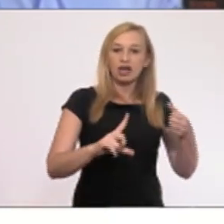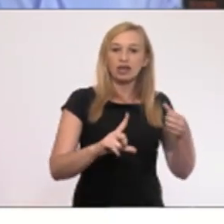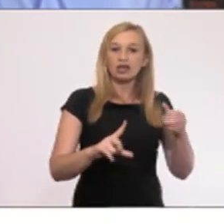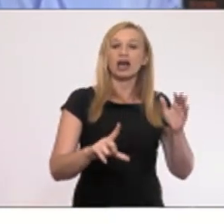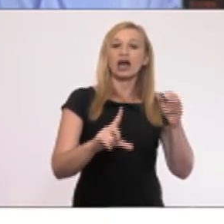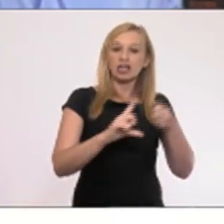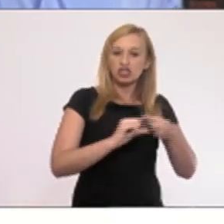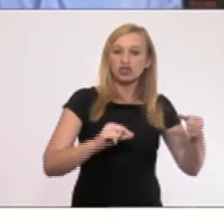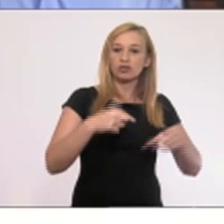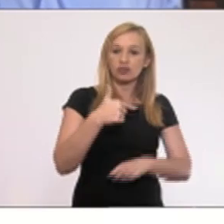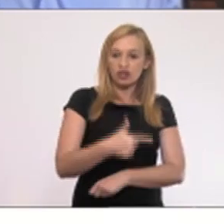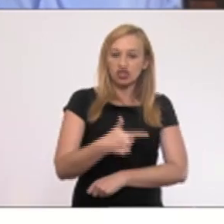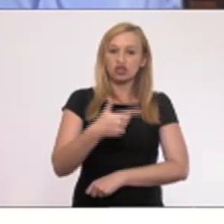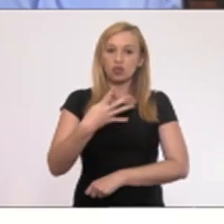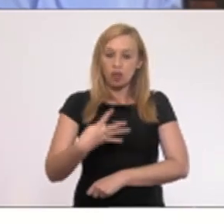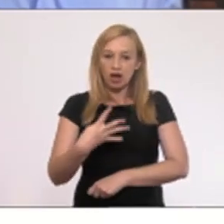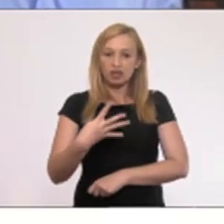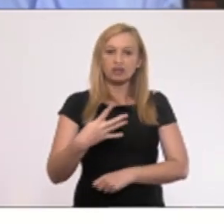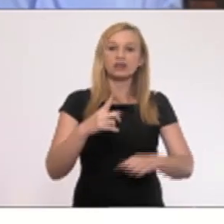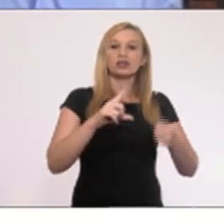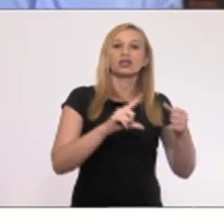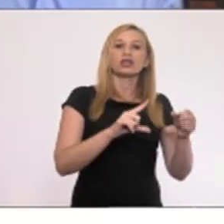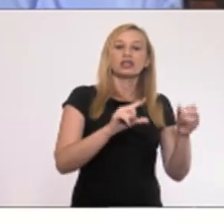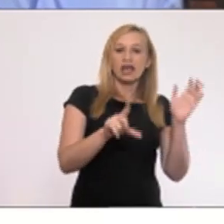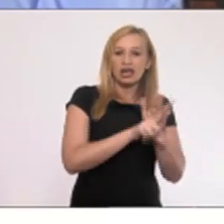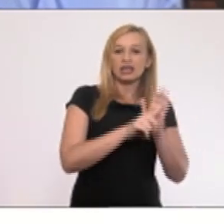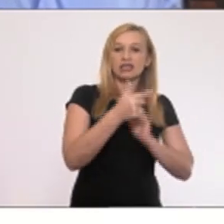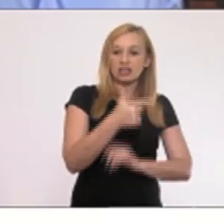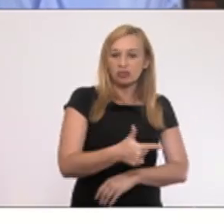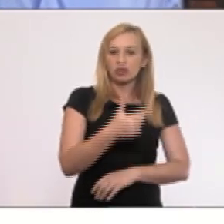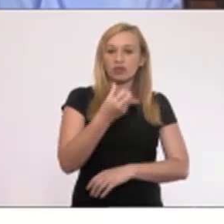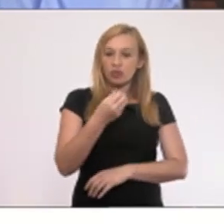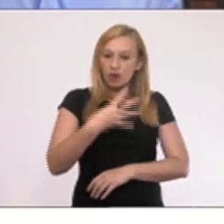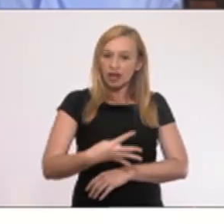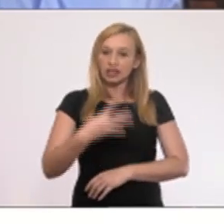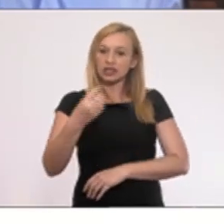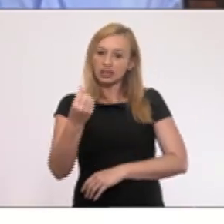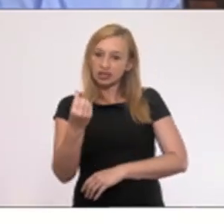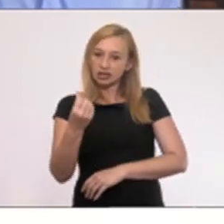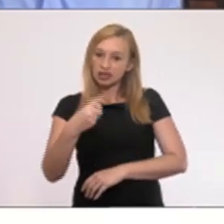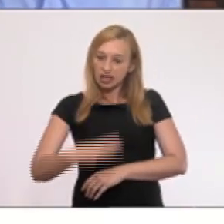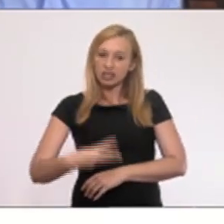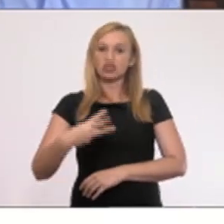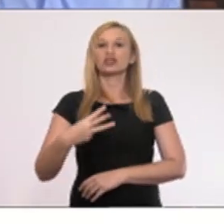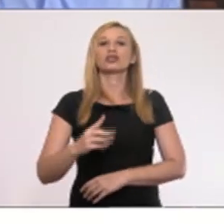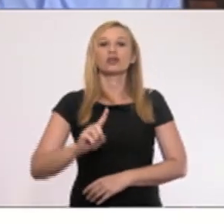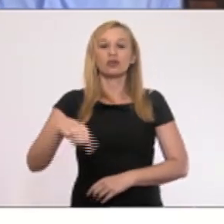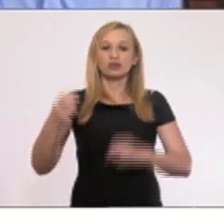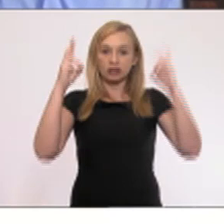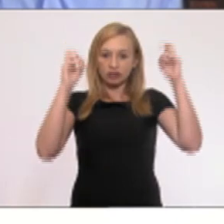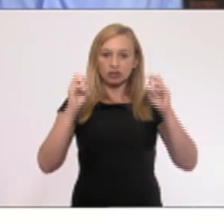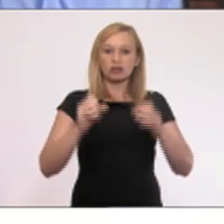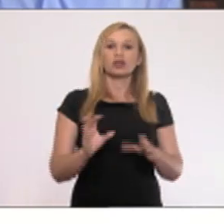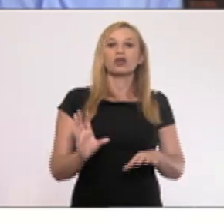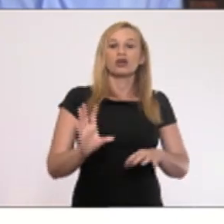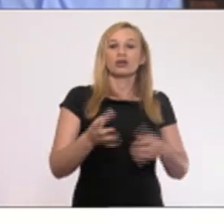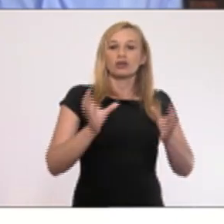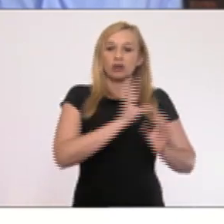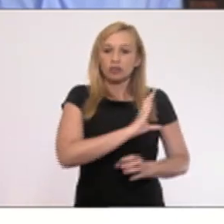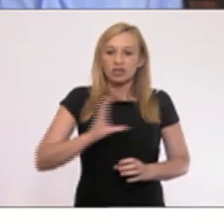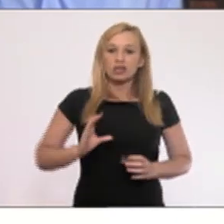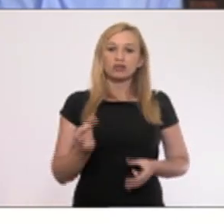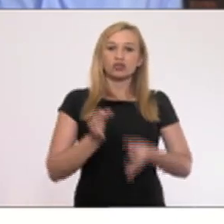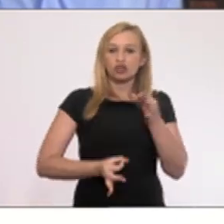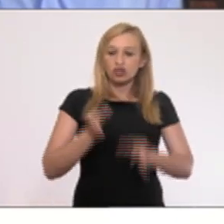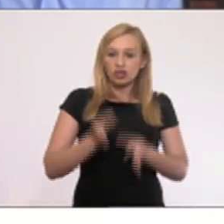altera o artigo 24 da lei 6.043, de 19 de setembro de 2011, da outras providências. Parecer das comissões de constituição de título pela constitucionalidade,